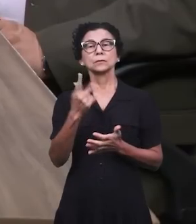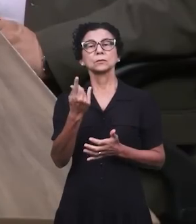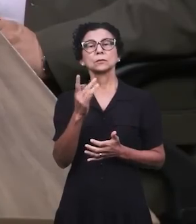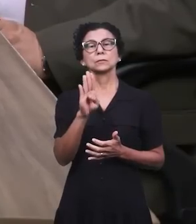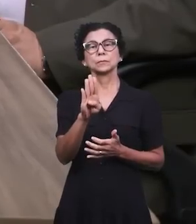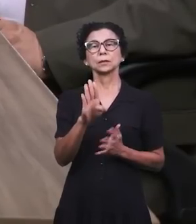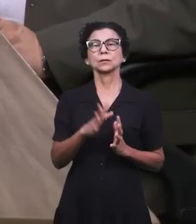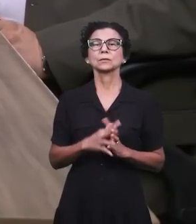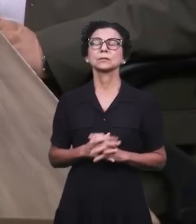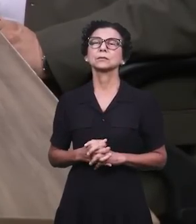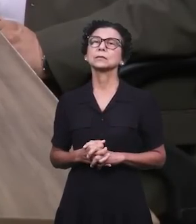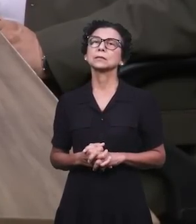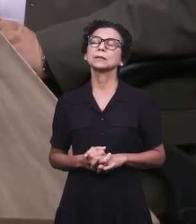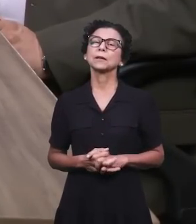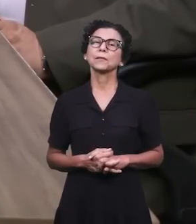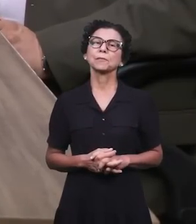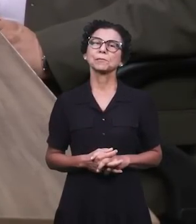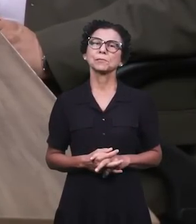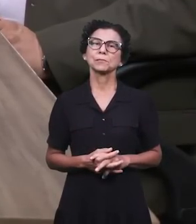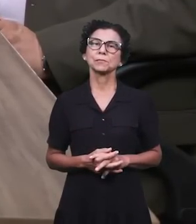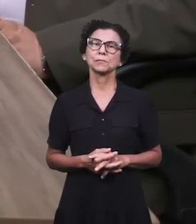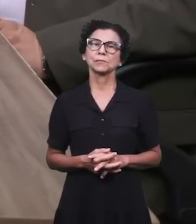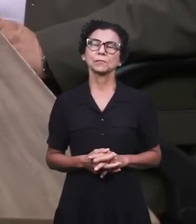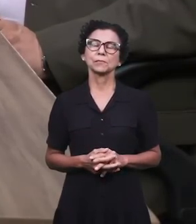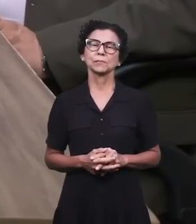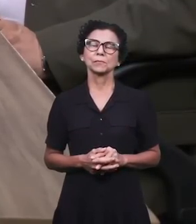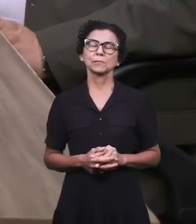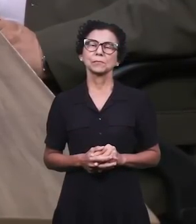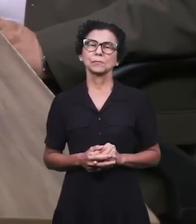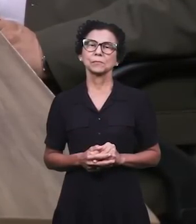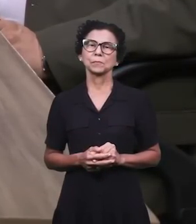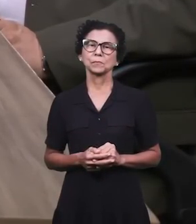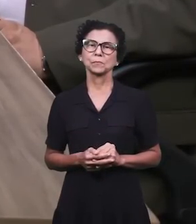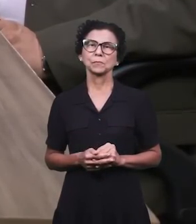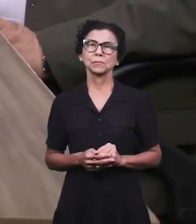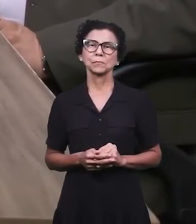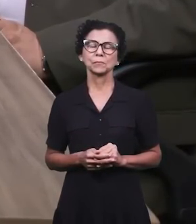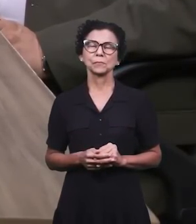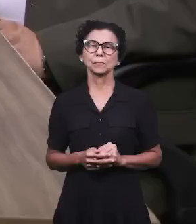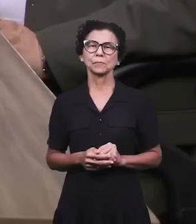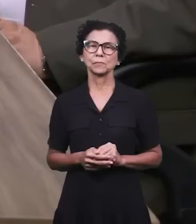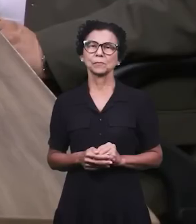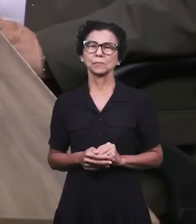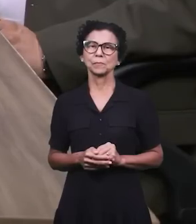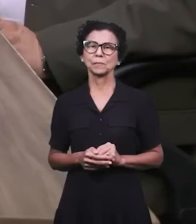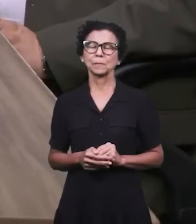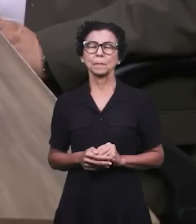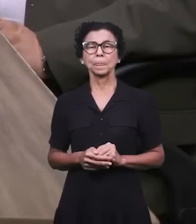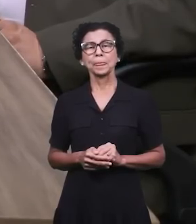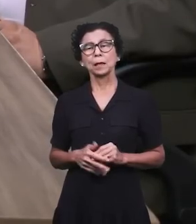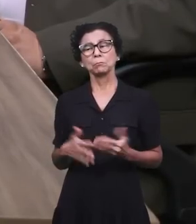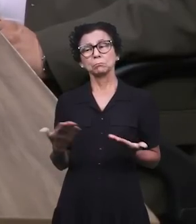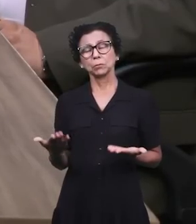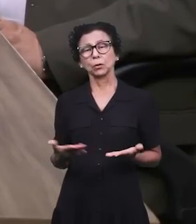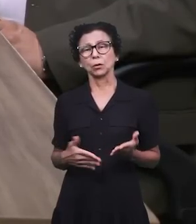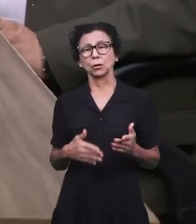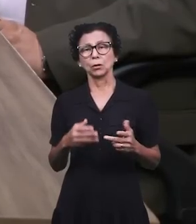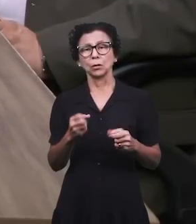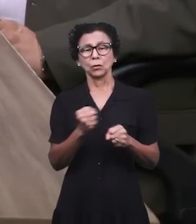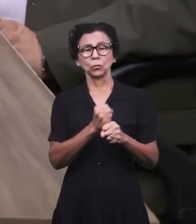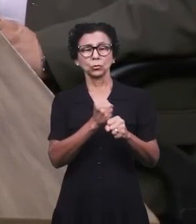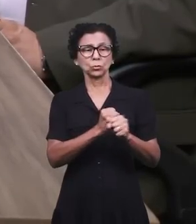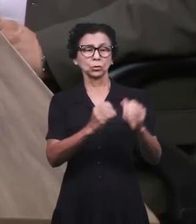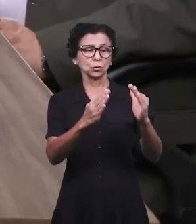similar ao texto que o Dr. Marcos leu, que é Hebreus 3:4. Fala assim: porque toda casa é edificada por alguém, mas o que